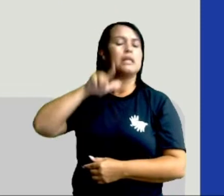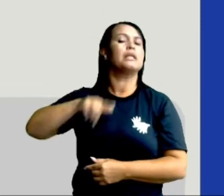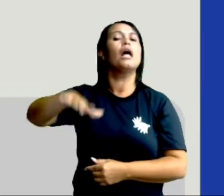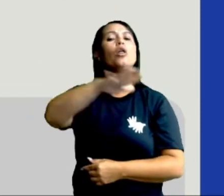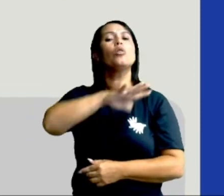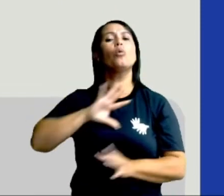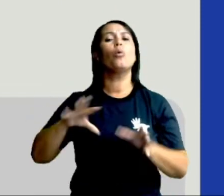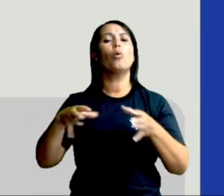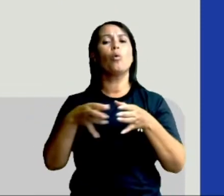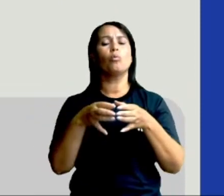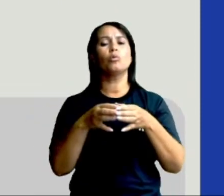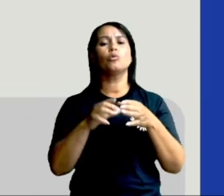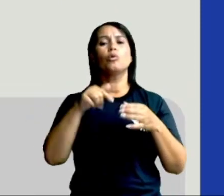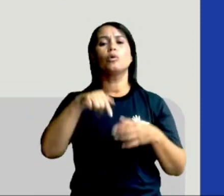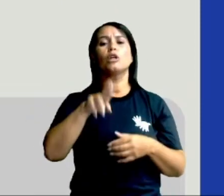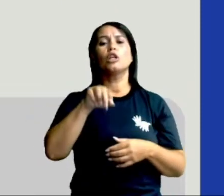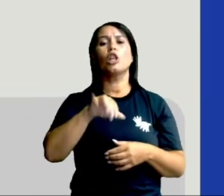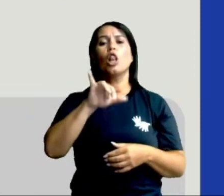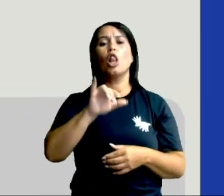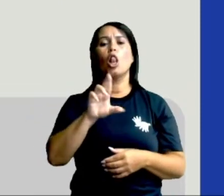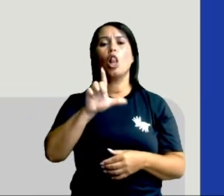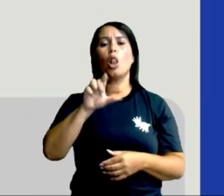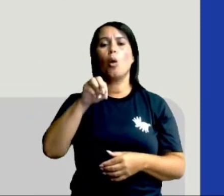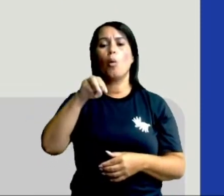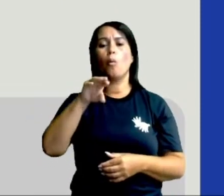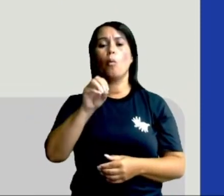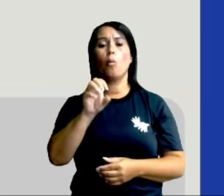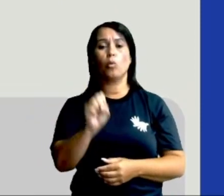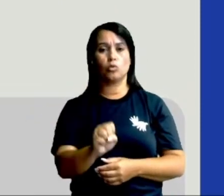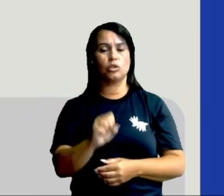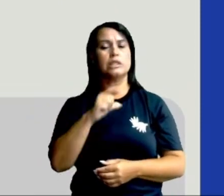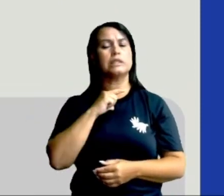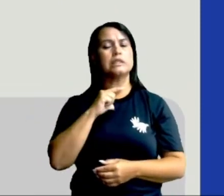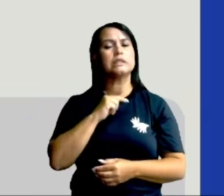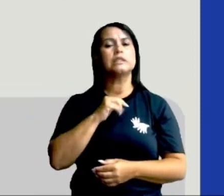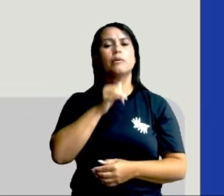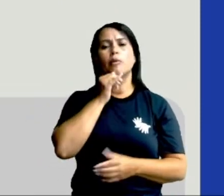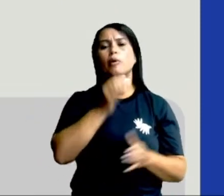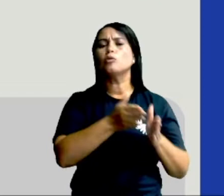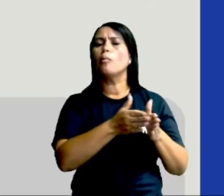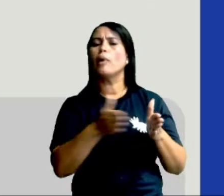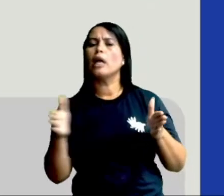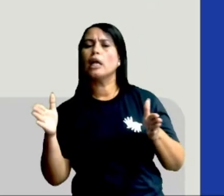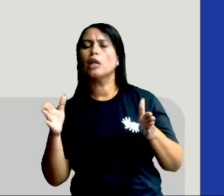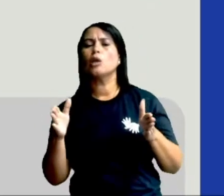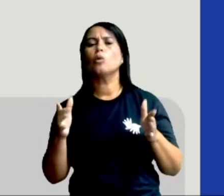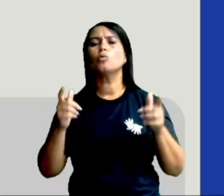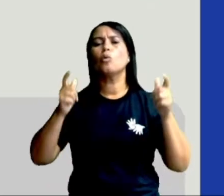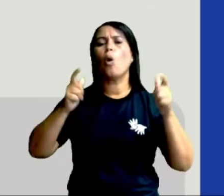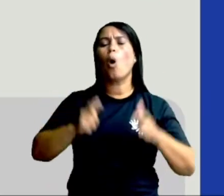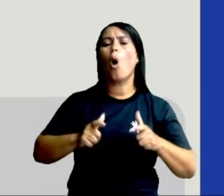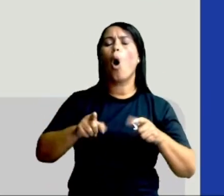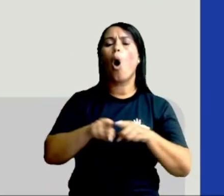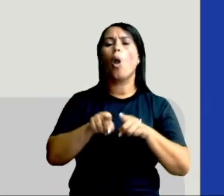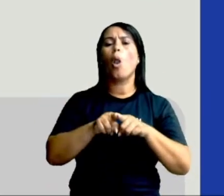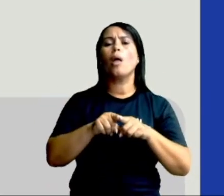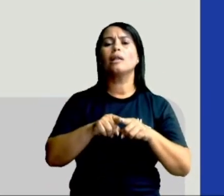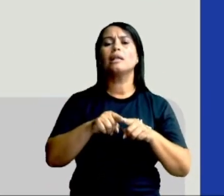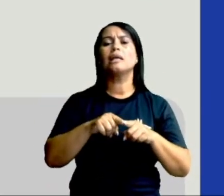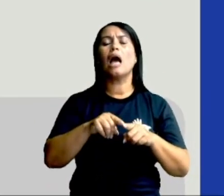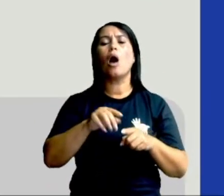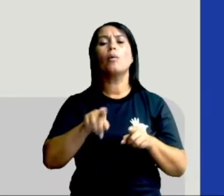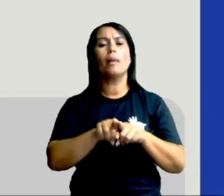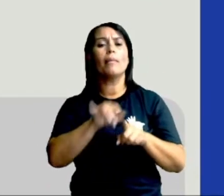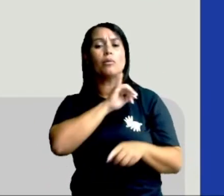dos Palmares, tá? O maior dos quilombos no período colonial. Zumbi nasceu na então capitania